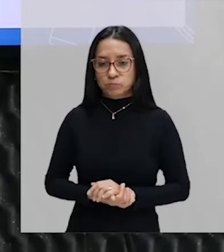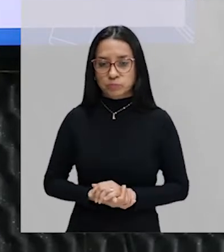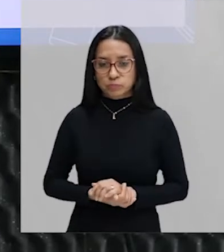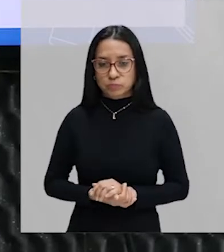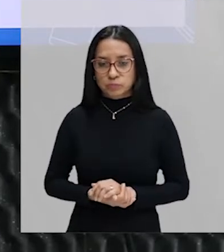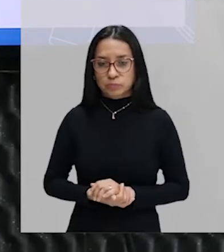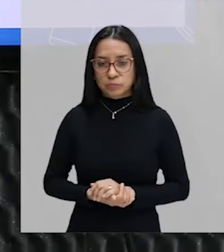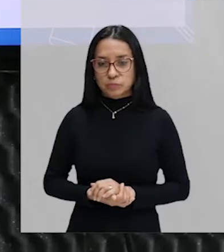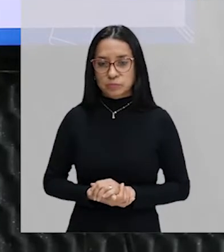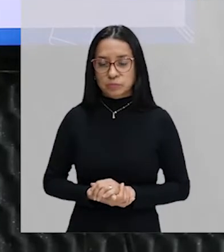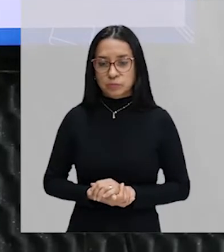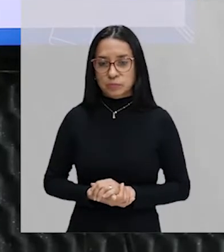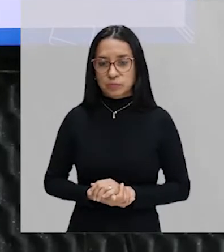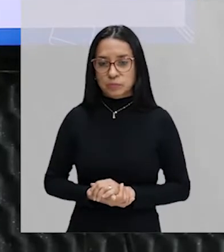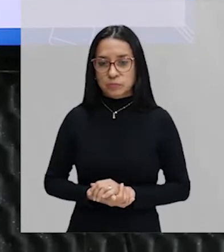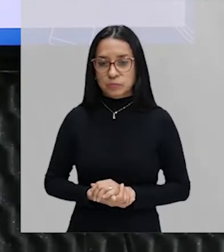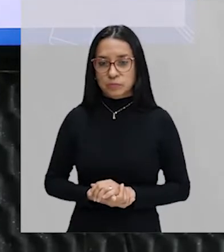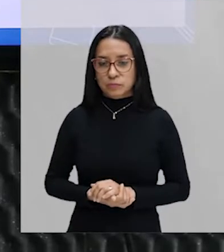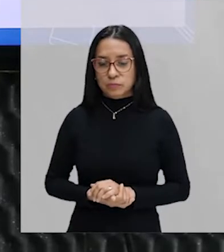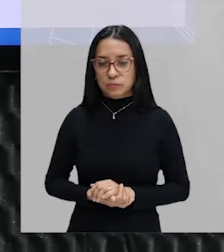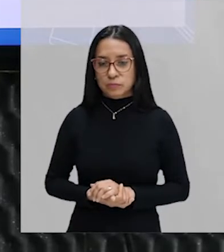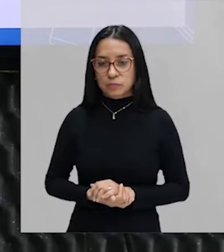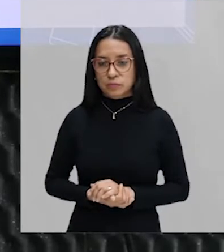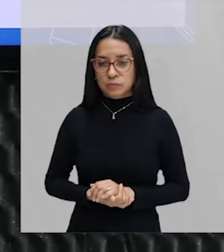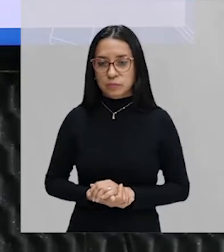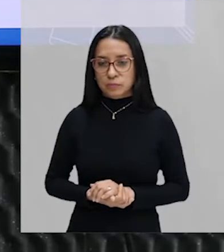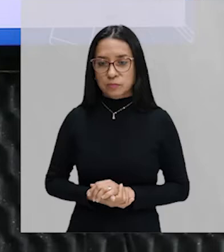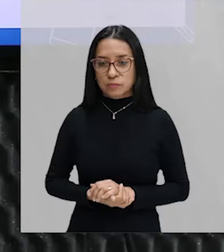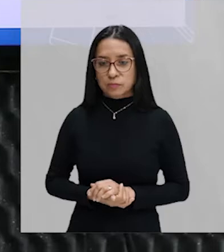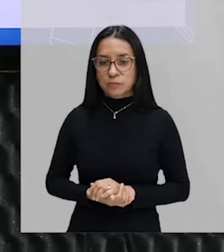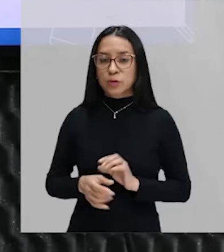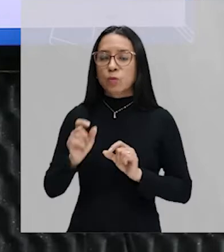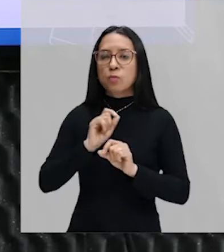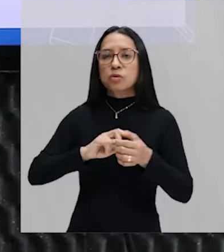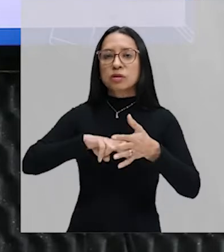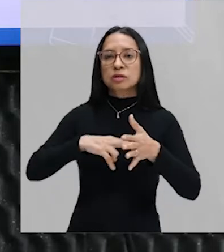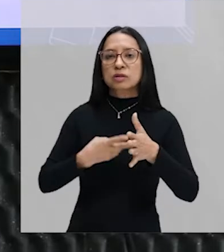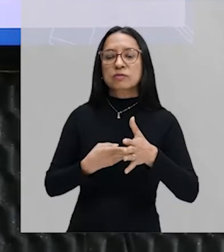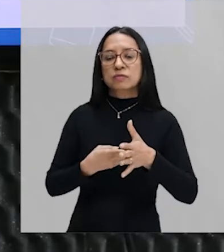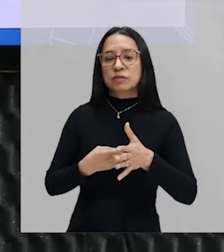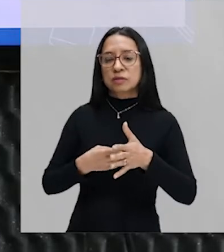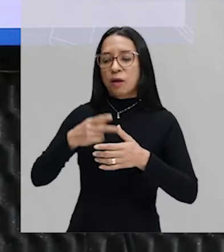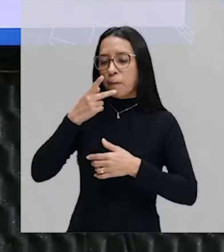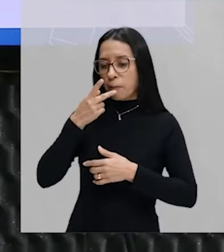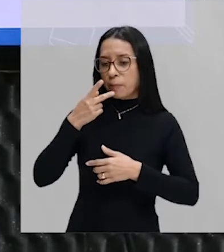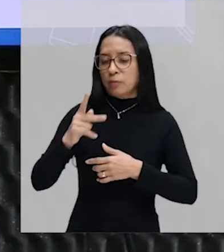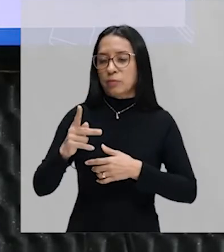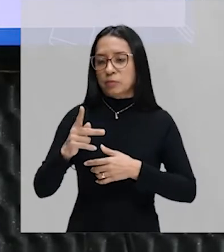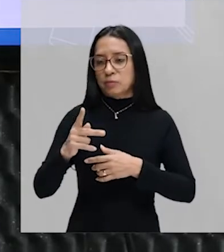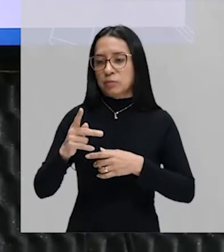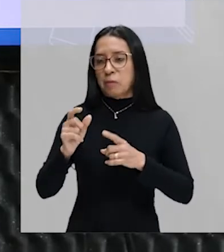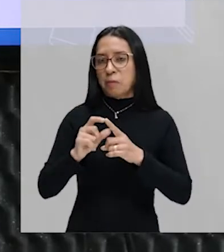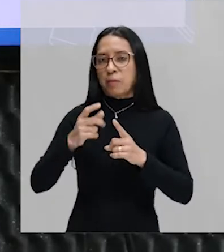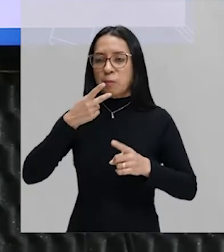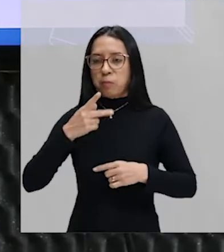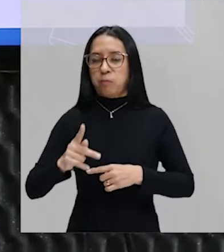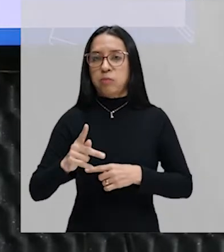em campo ou um jogador no banco. O que significa isso aqui? Às vezes é um xingamento, é um